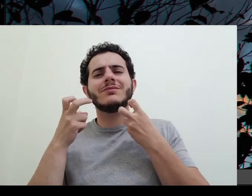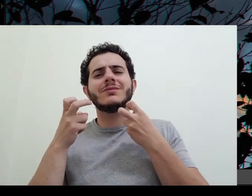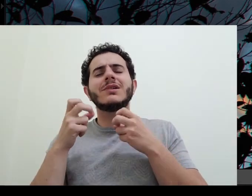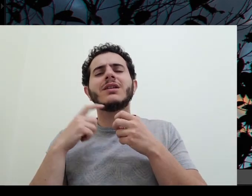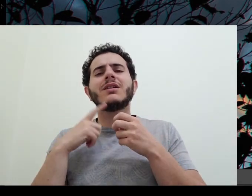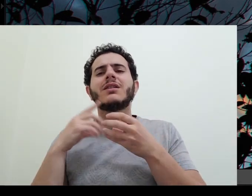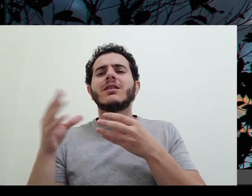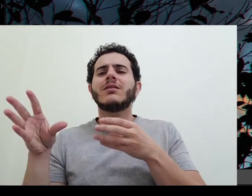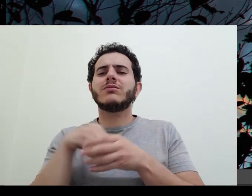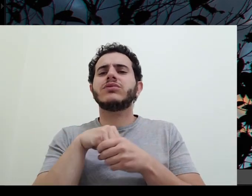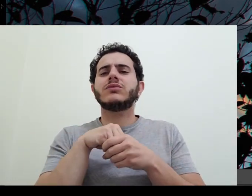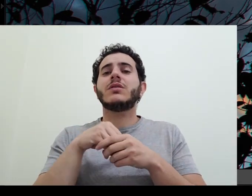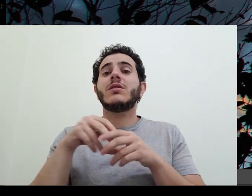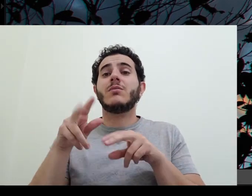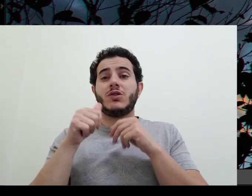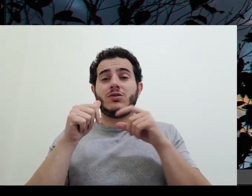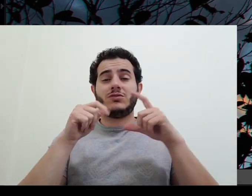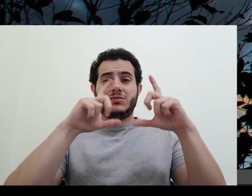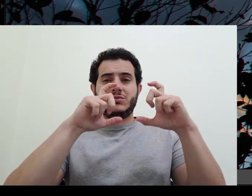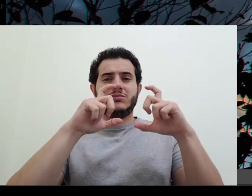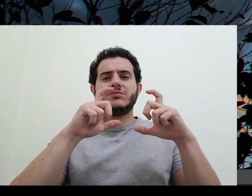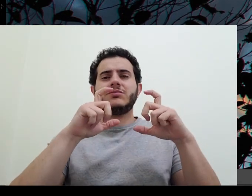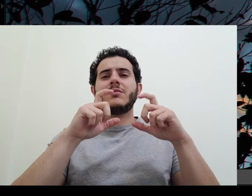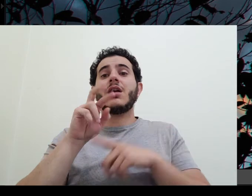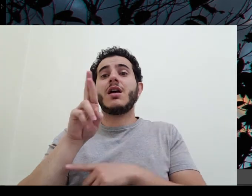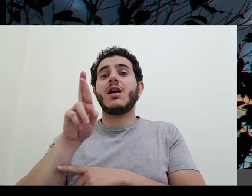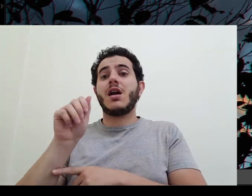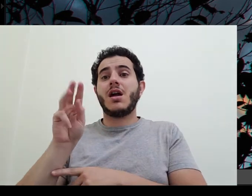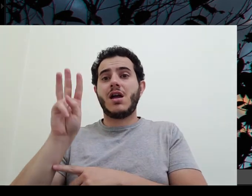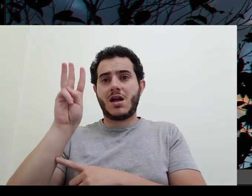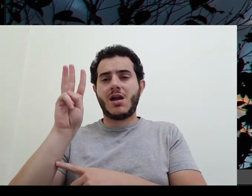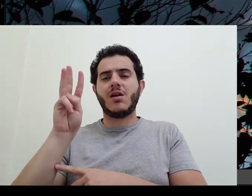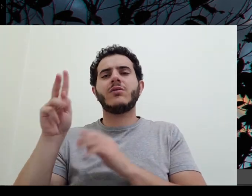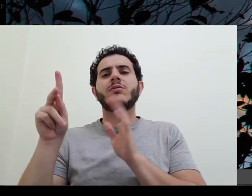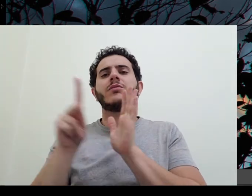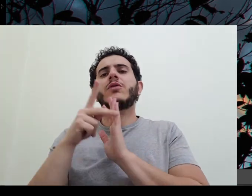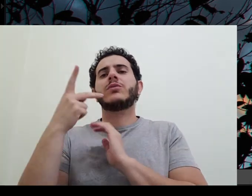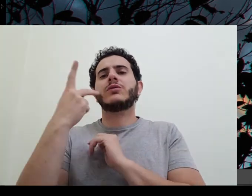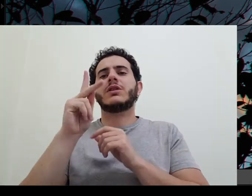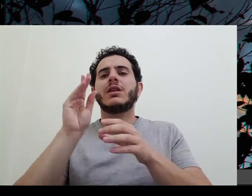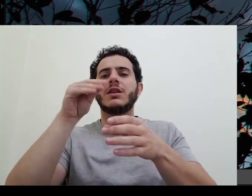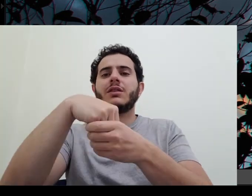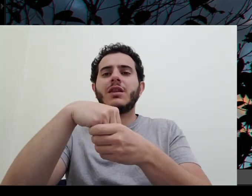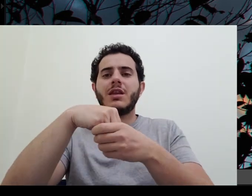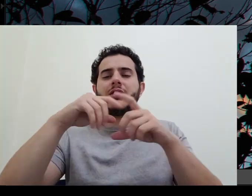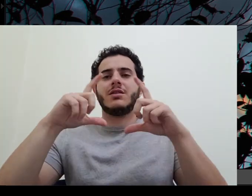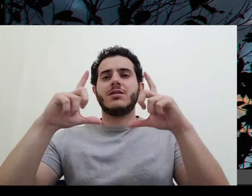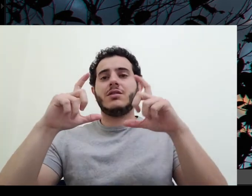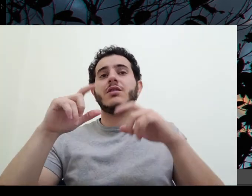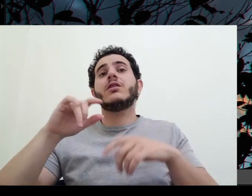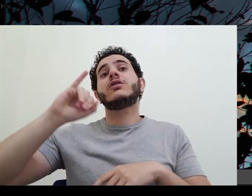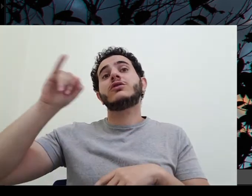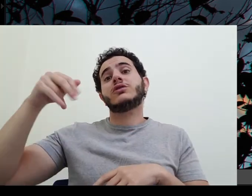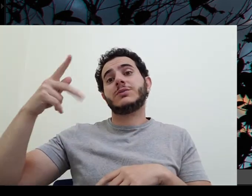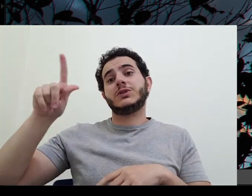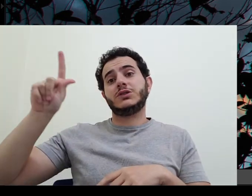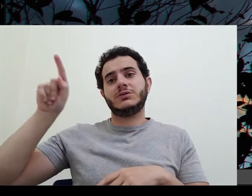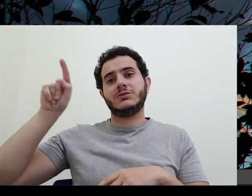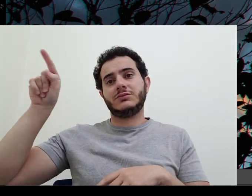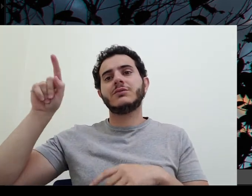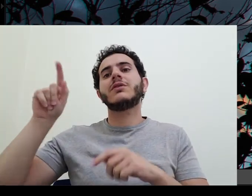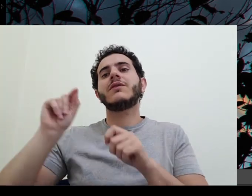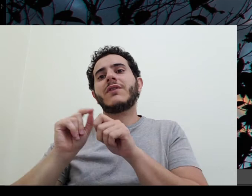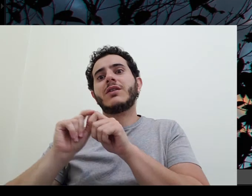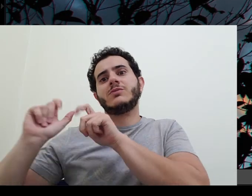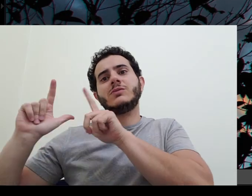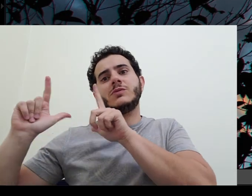ele não aplica, a câmera não aplica nada. O arquivo RAW vem sem nitidez. A câmera aplica nitidez no arquivo JPEG. Então essa é uma grande coisa